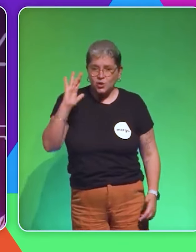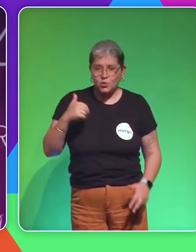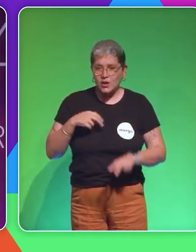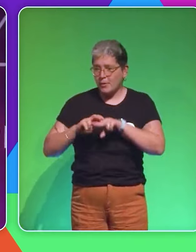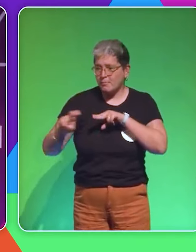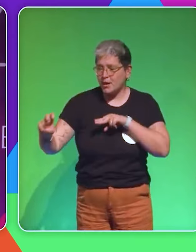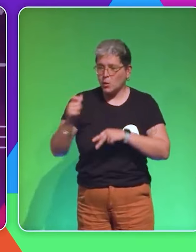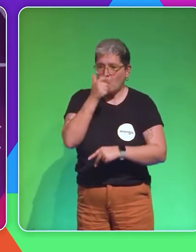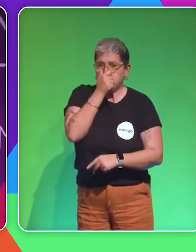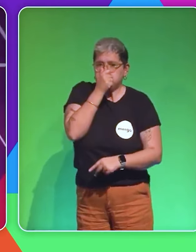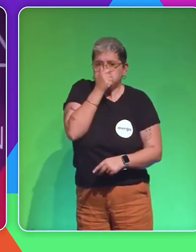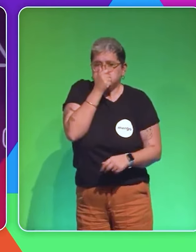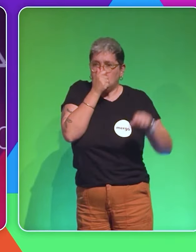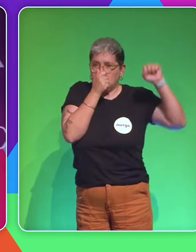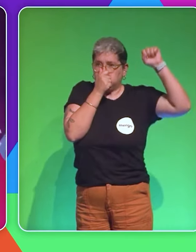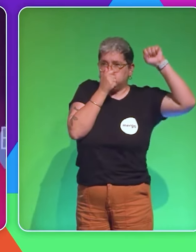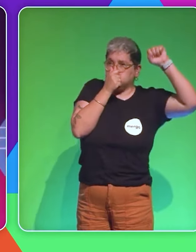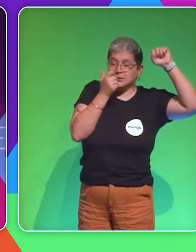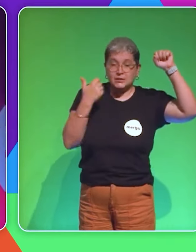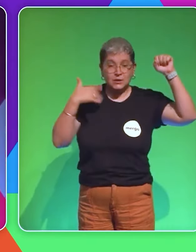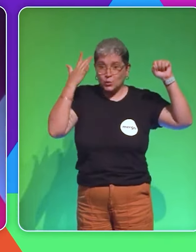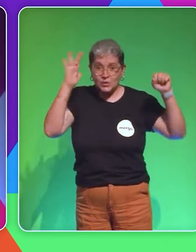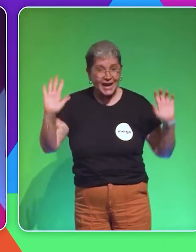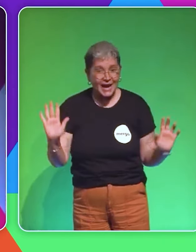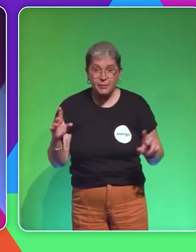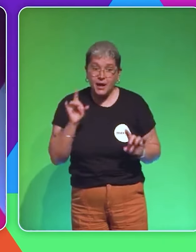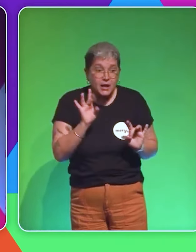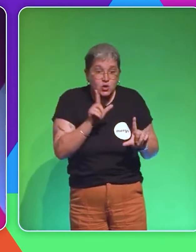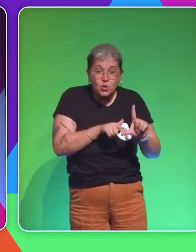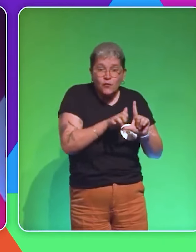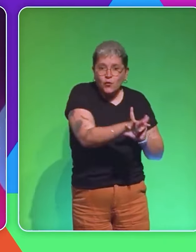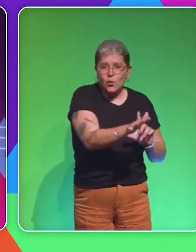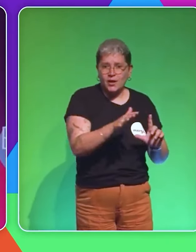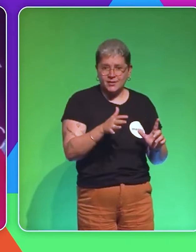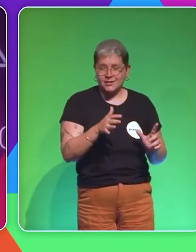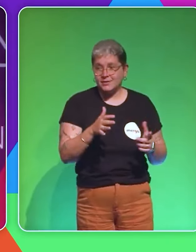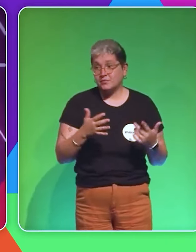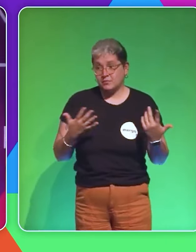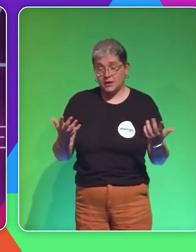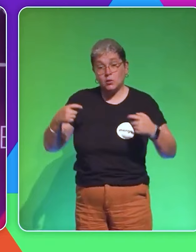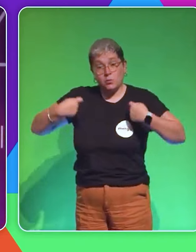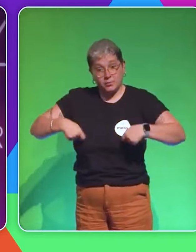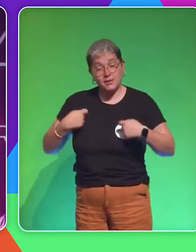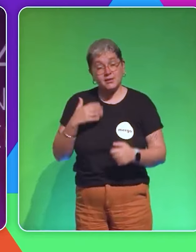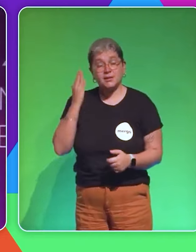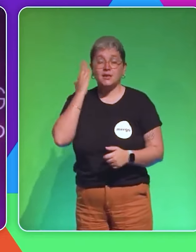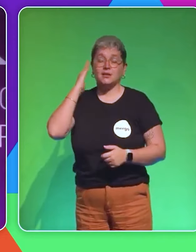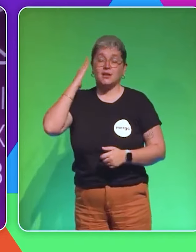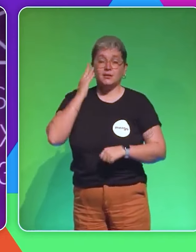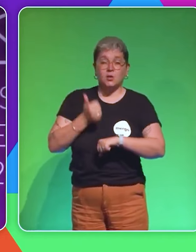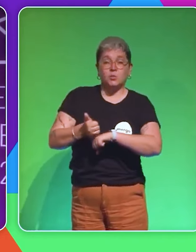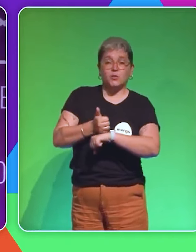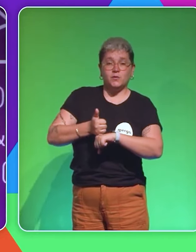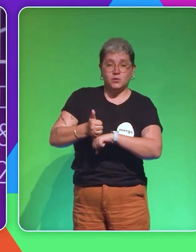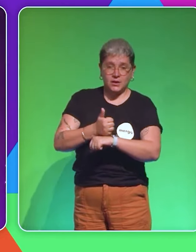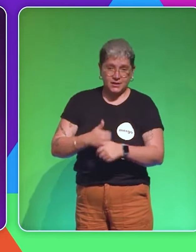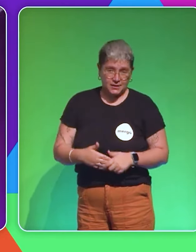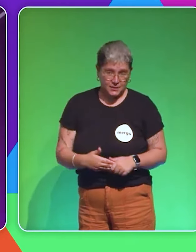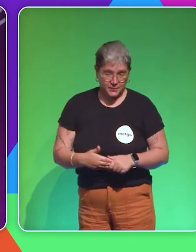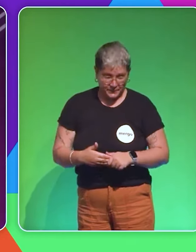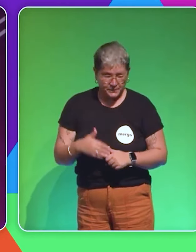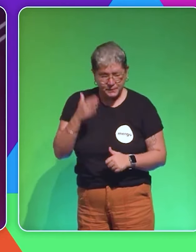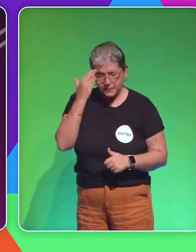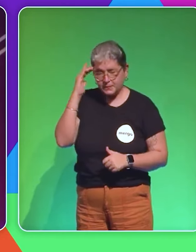linha vermelha sabe então é um privilégio eh a gente tem que ter profissionalismo eh para